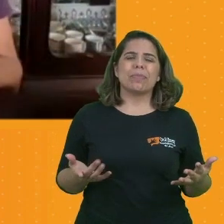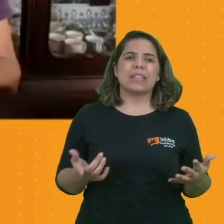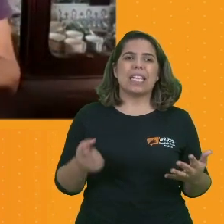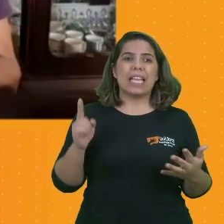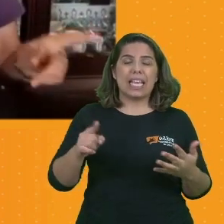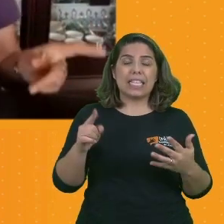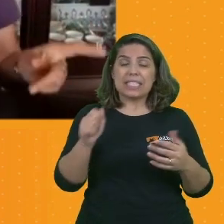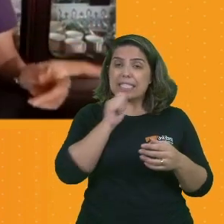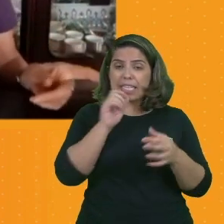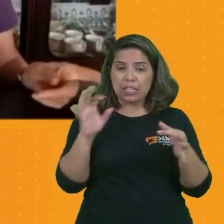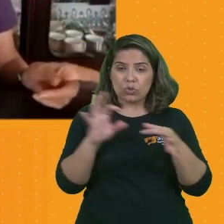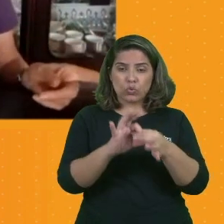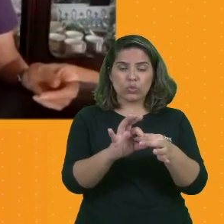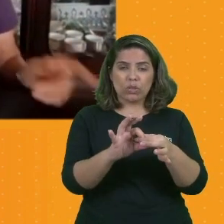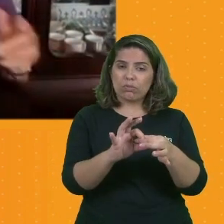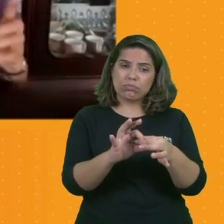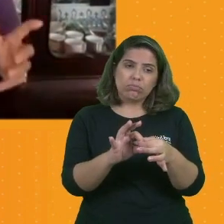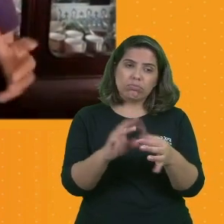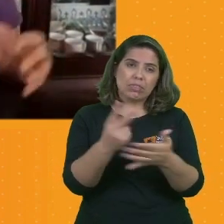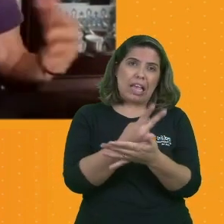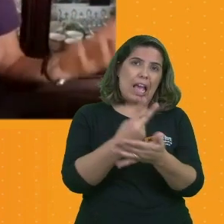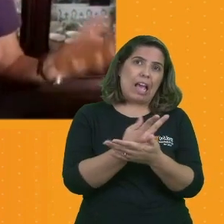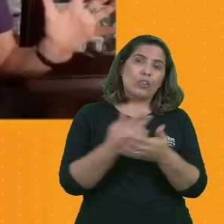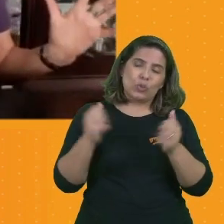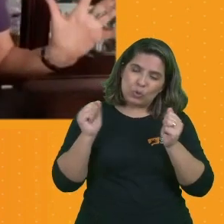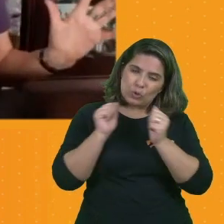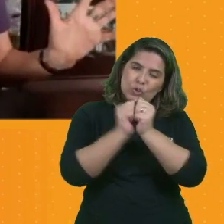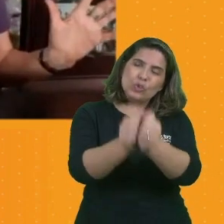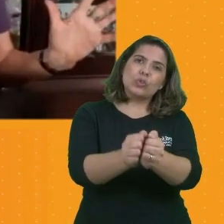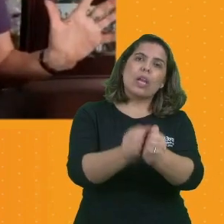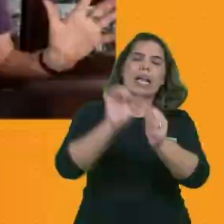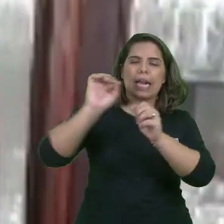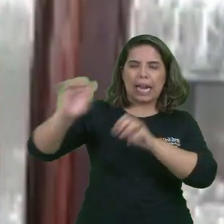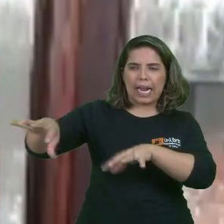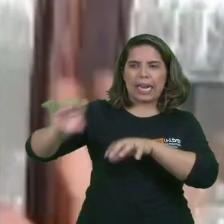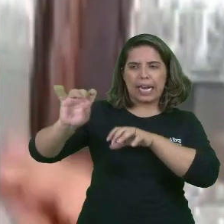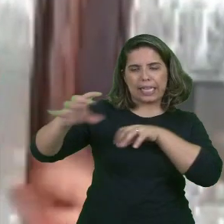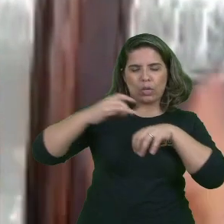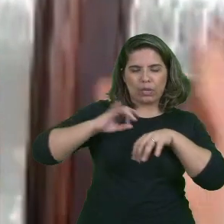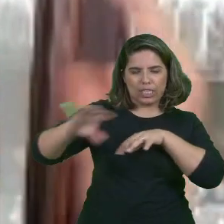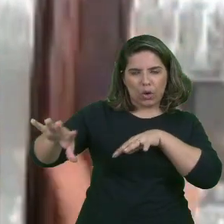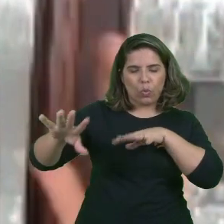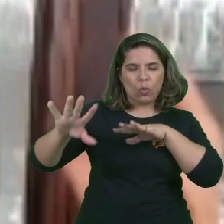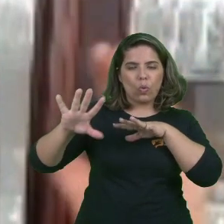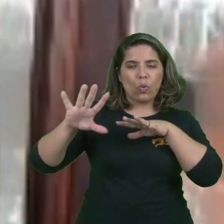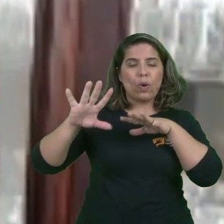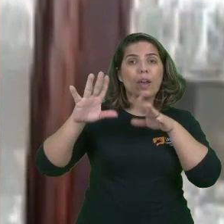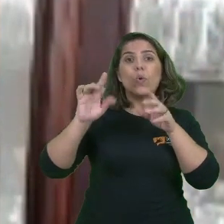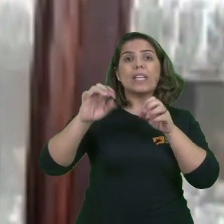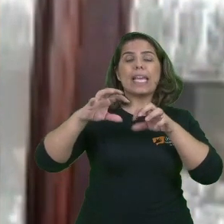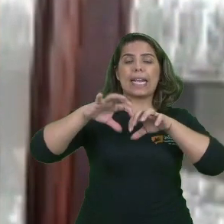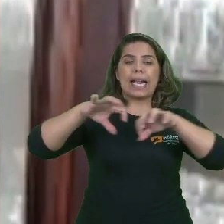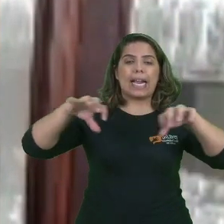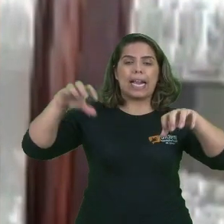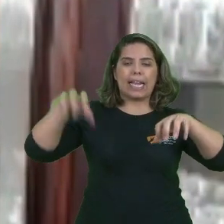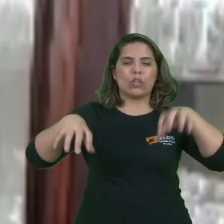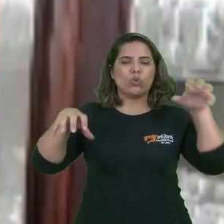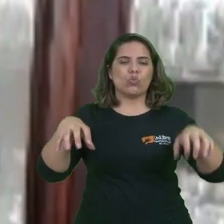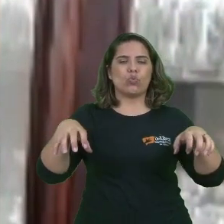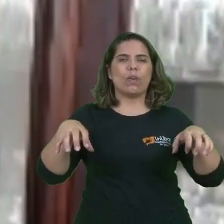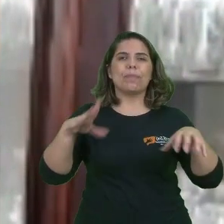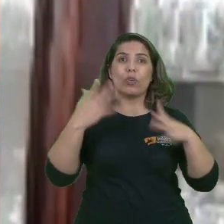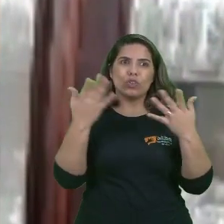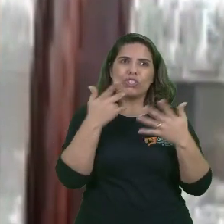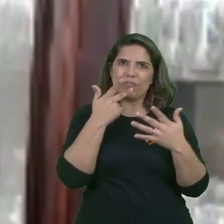sem esta junção conjunto é a cada uma sua então O que é cada um na sua até